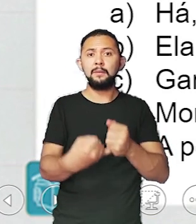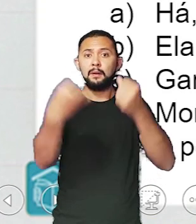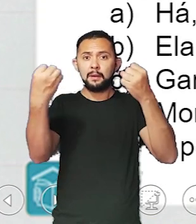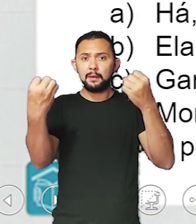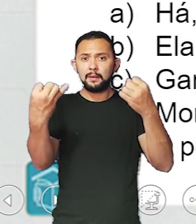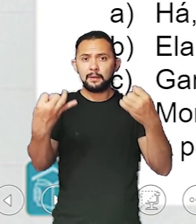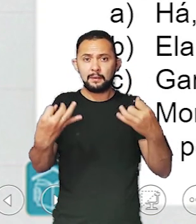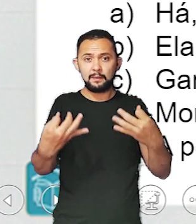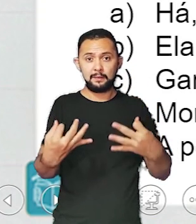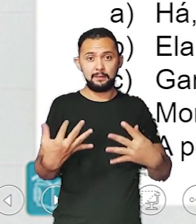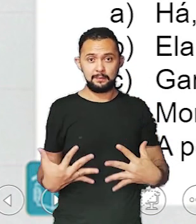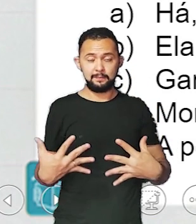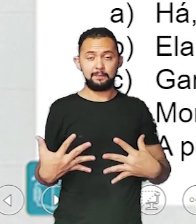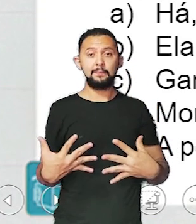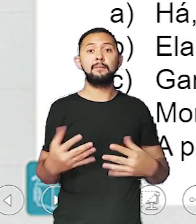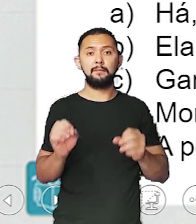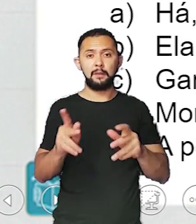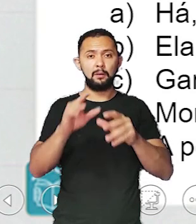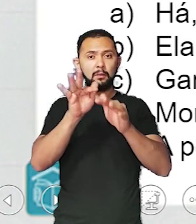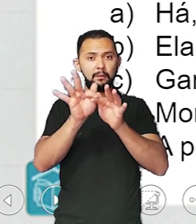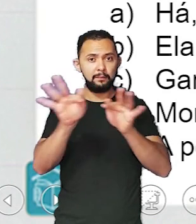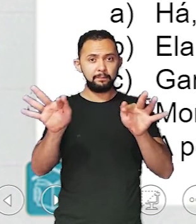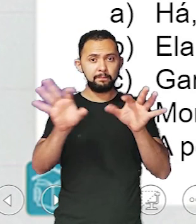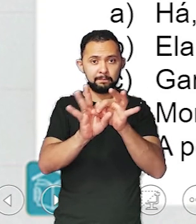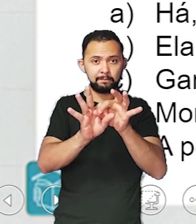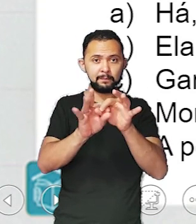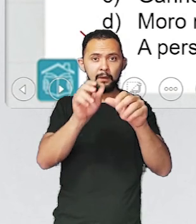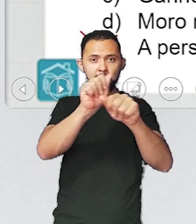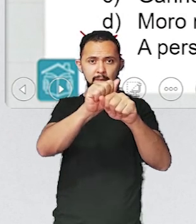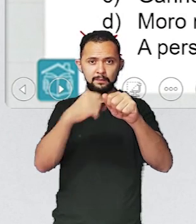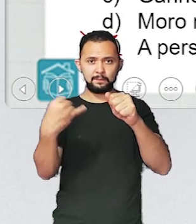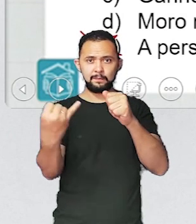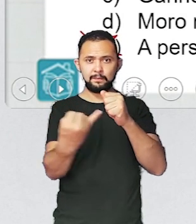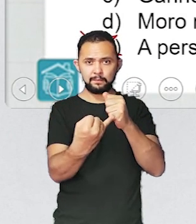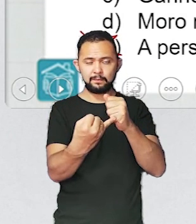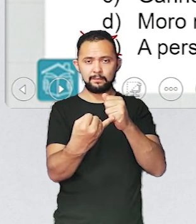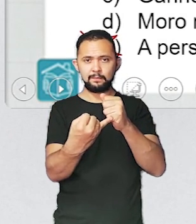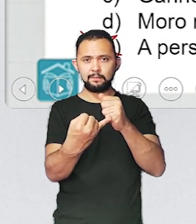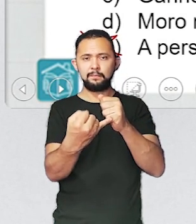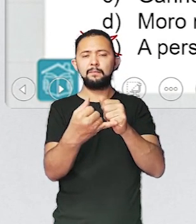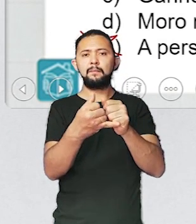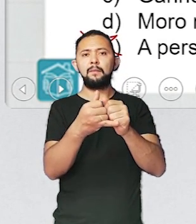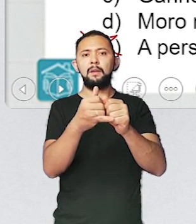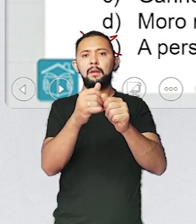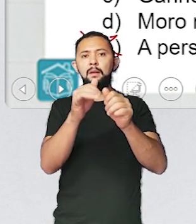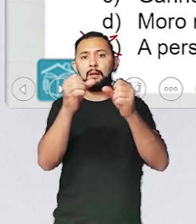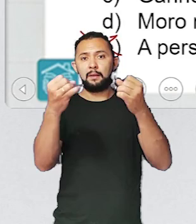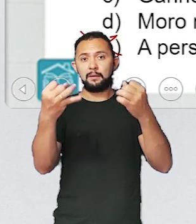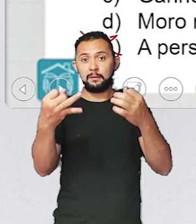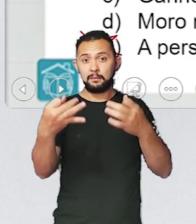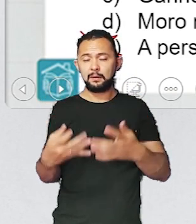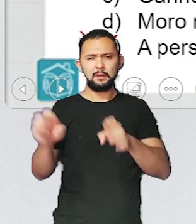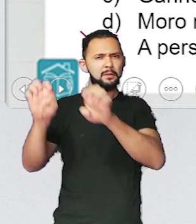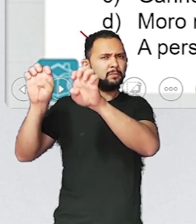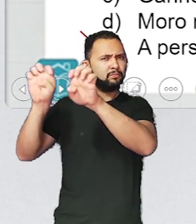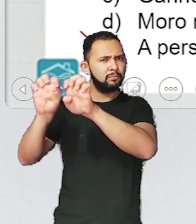é a marca dos fortes, leva a sucessos na vida. Pronto. Todo o script, ela está seguindo, né? Todo o nosso